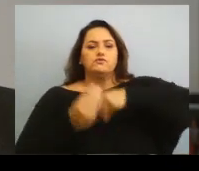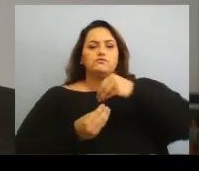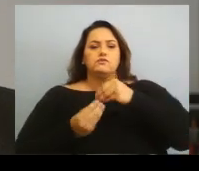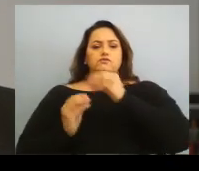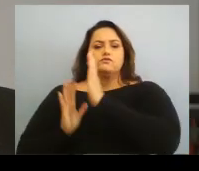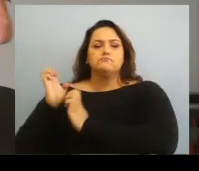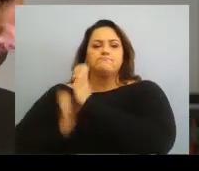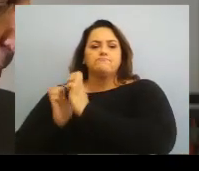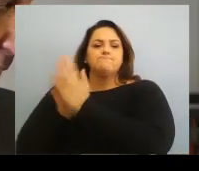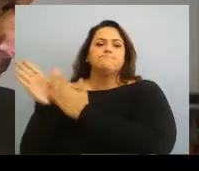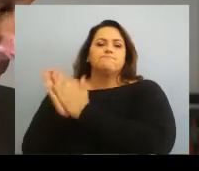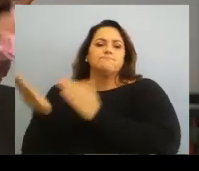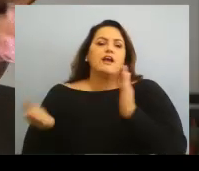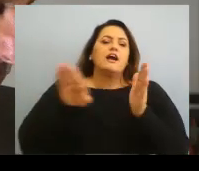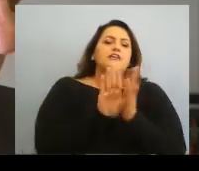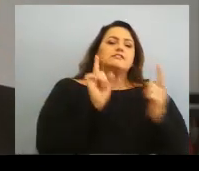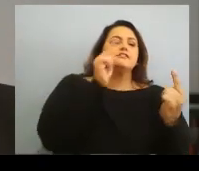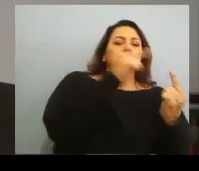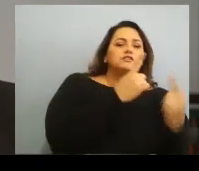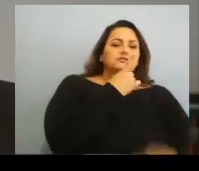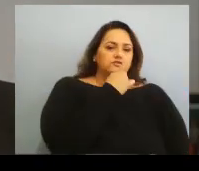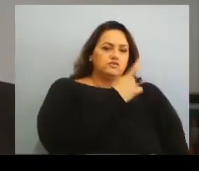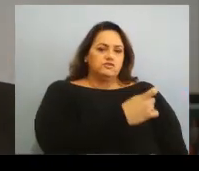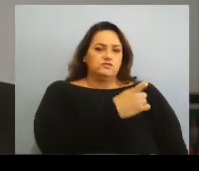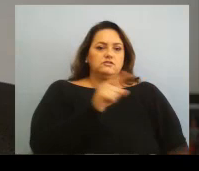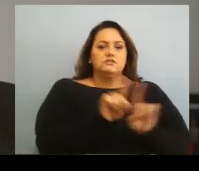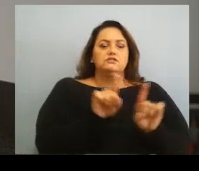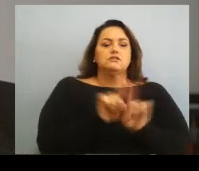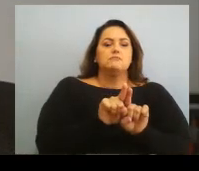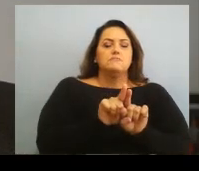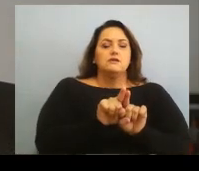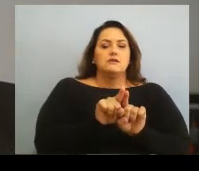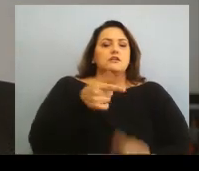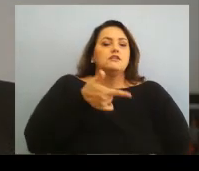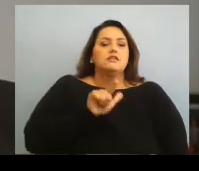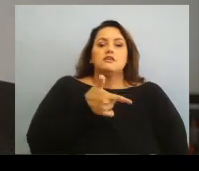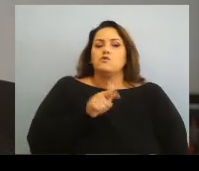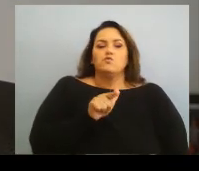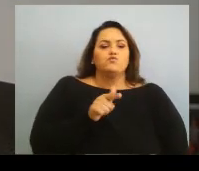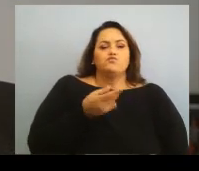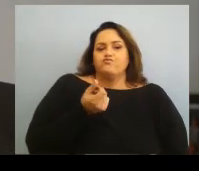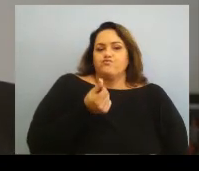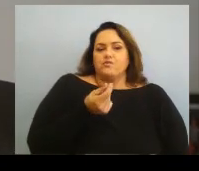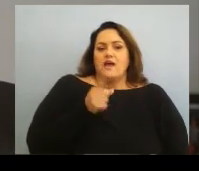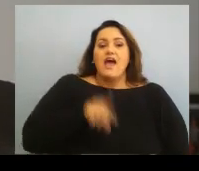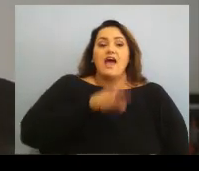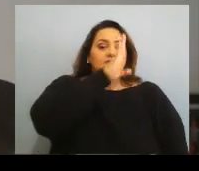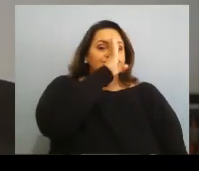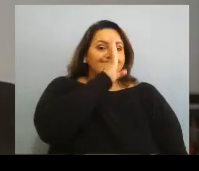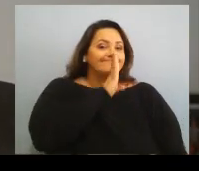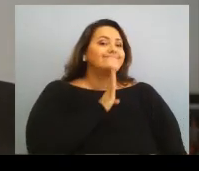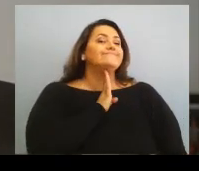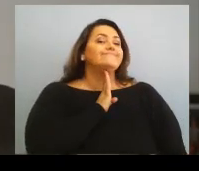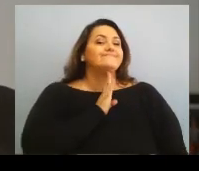geração e destinação de resíduos. E um fator que não pode ser ignorado é que ele também não tem nenhum custo para o usuário a